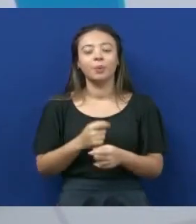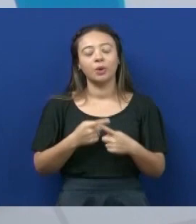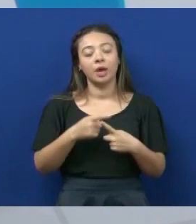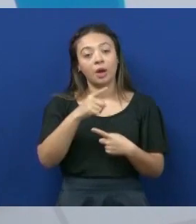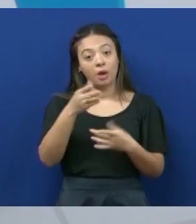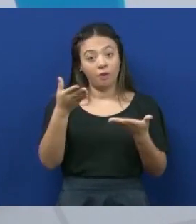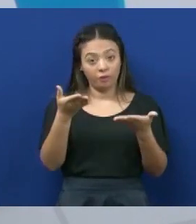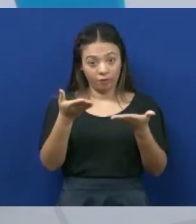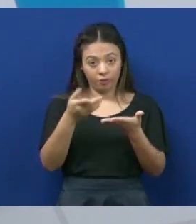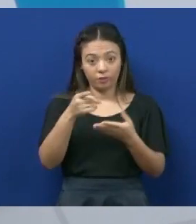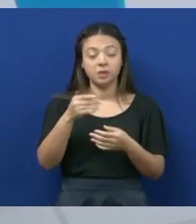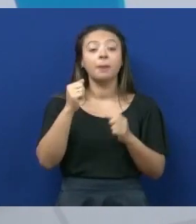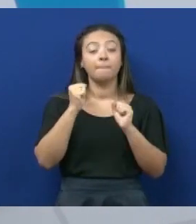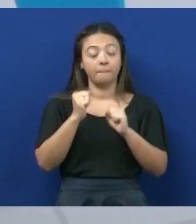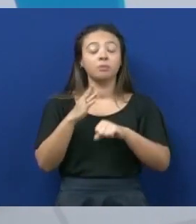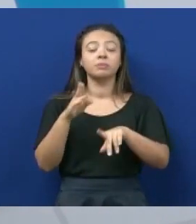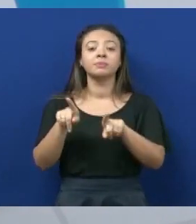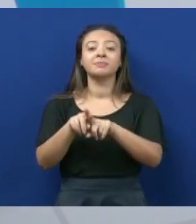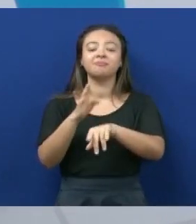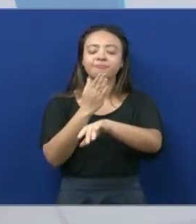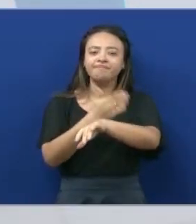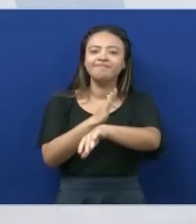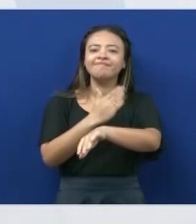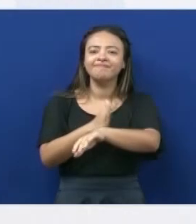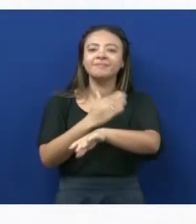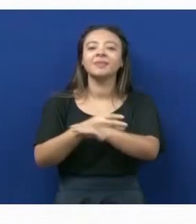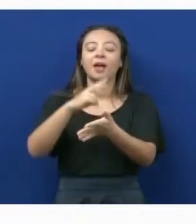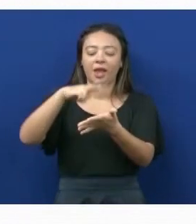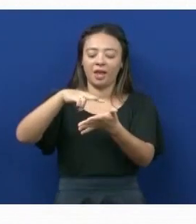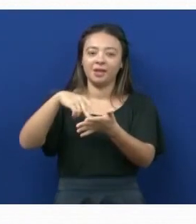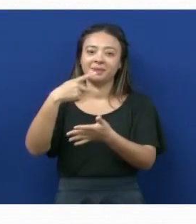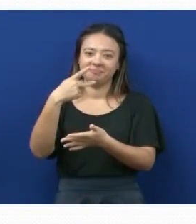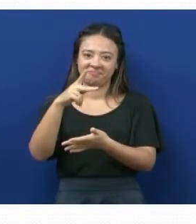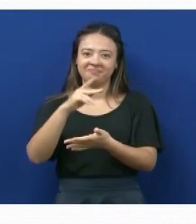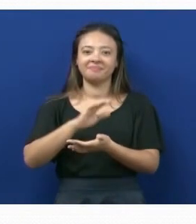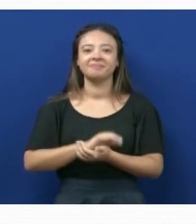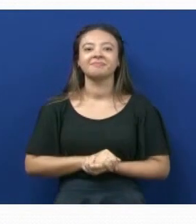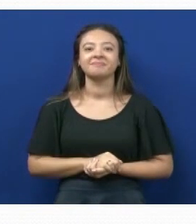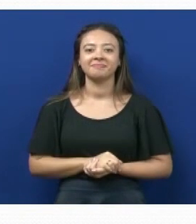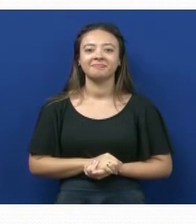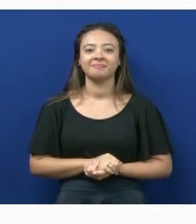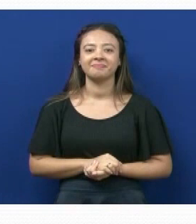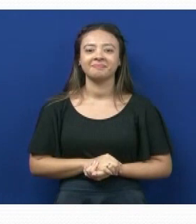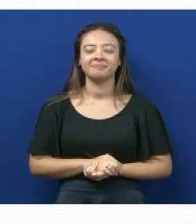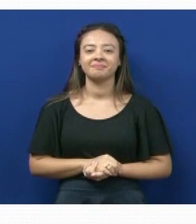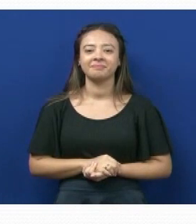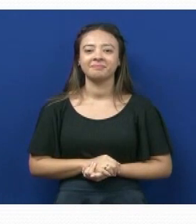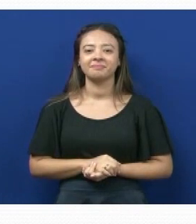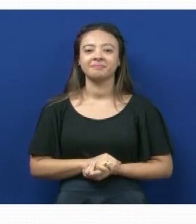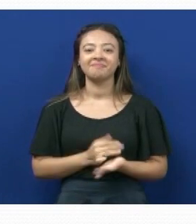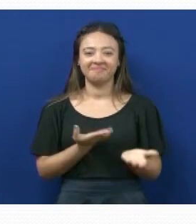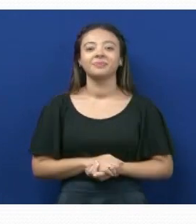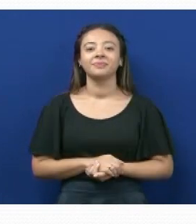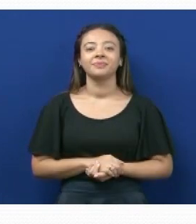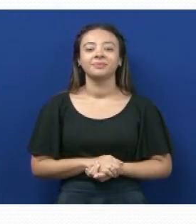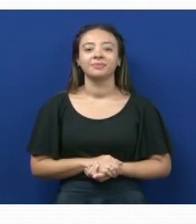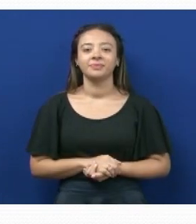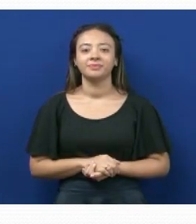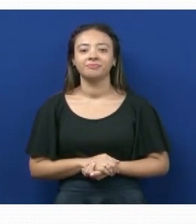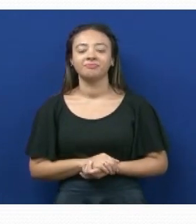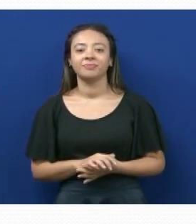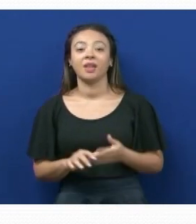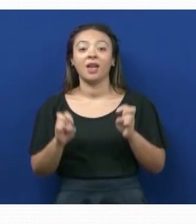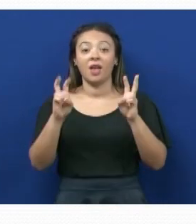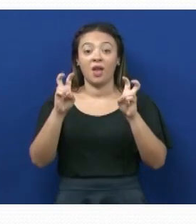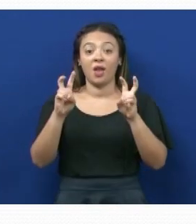pratica a sua leitura e fica bem melhor quando a gente for pedir para alguém ler na sala de aula. Vamos lá. Num